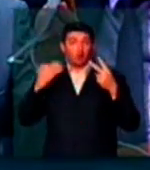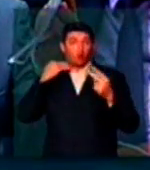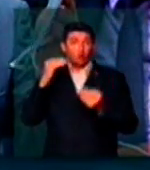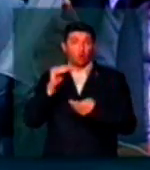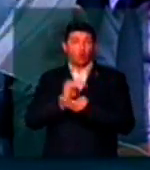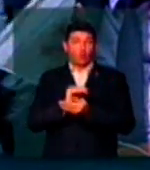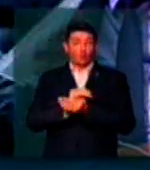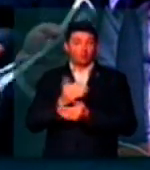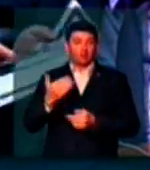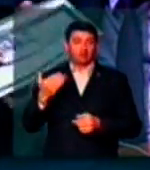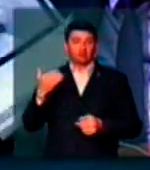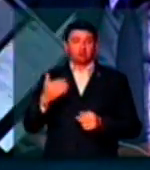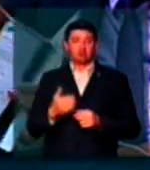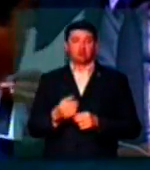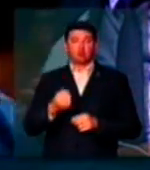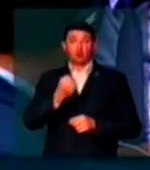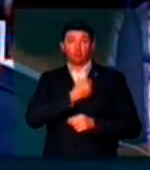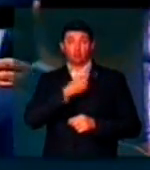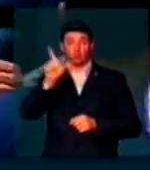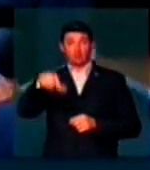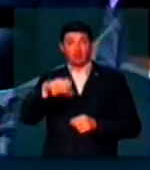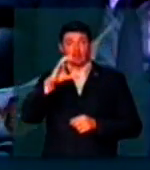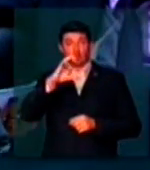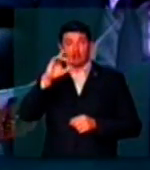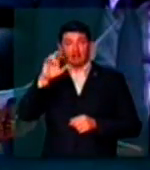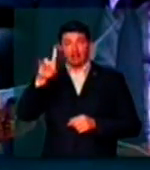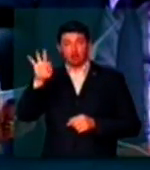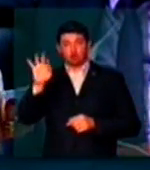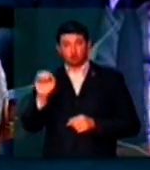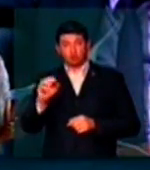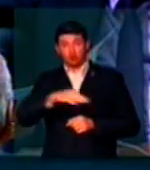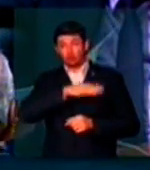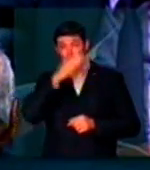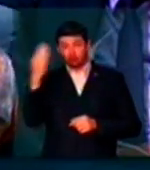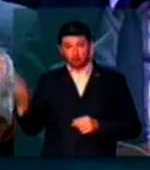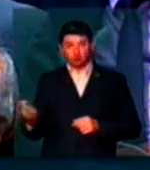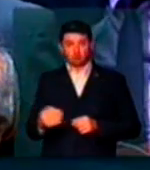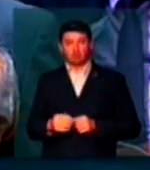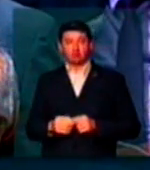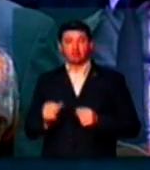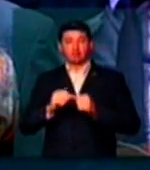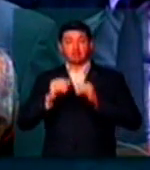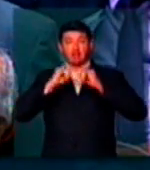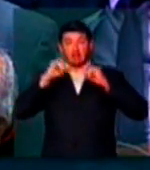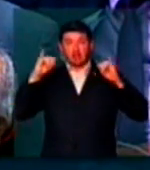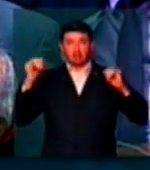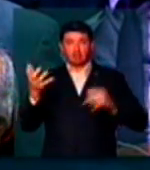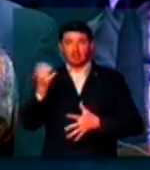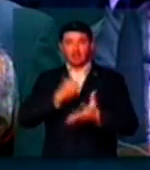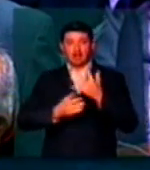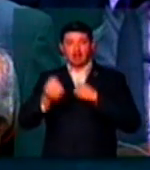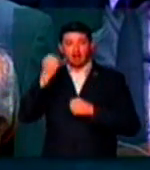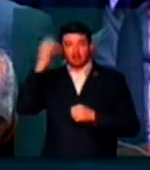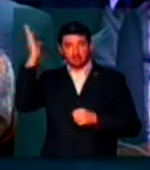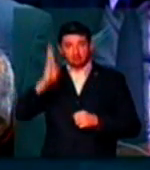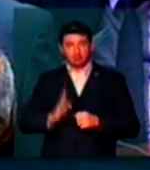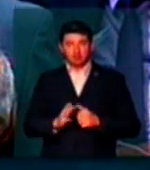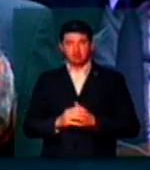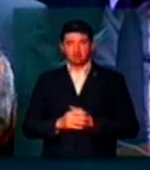bancárias e o número de um cartão de crédito, e durante todo o dia fazem uma campanha de arrecadação no